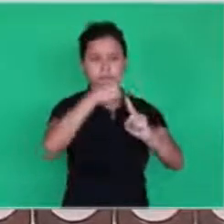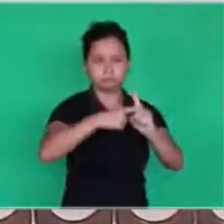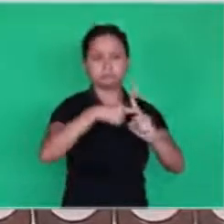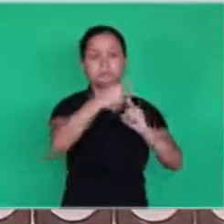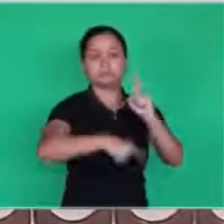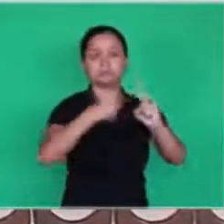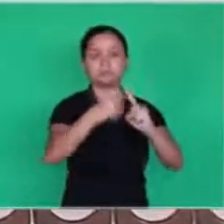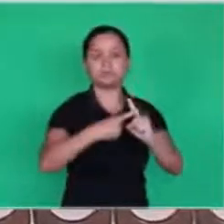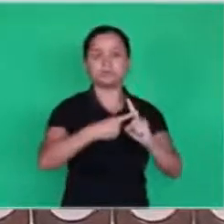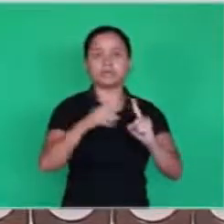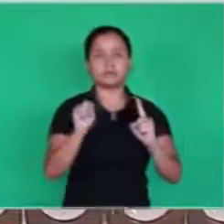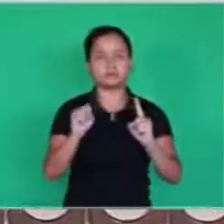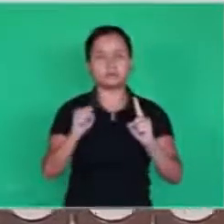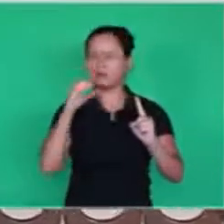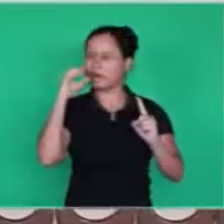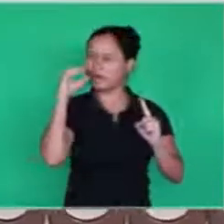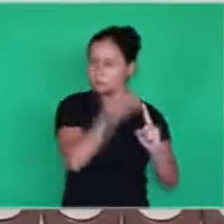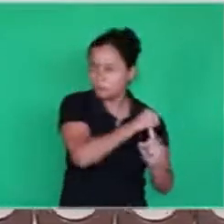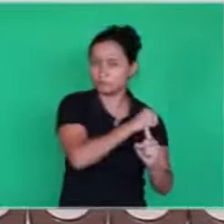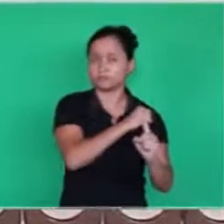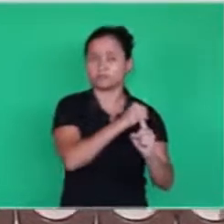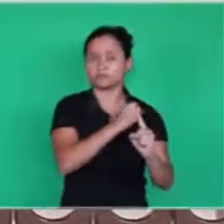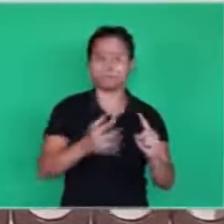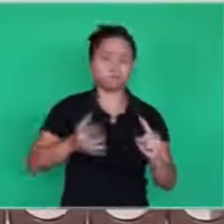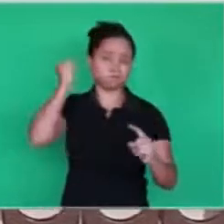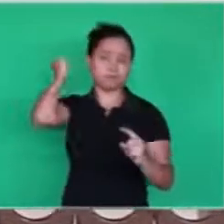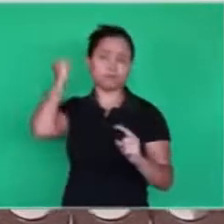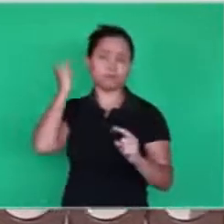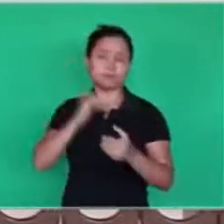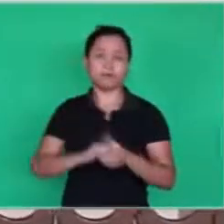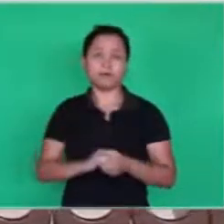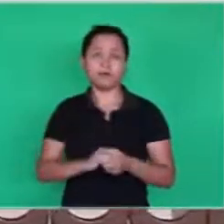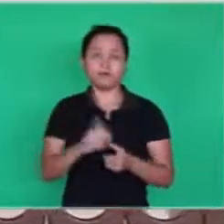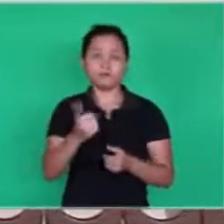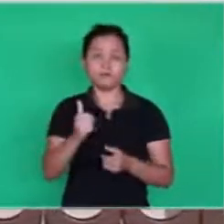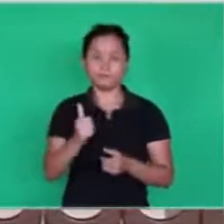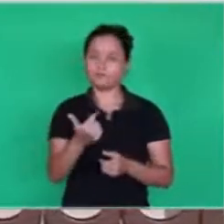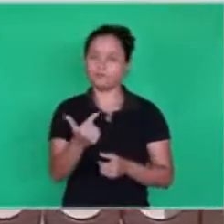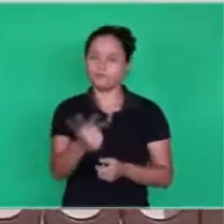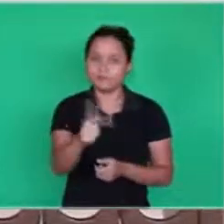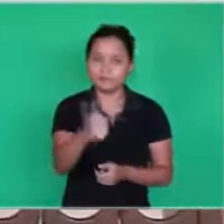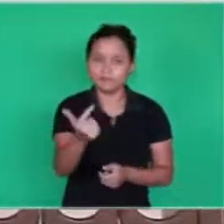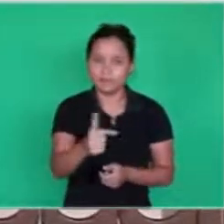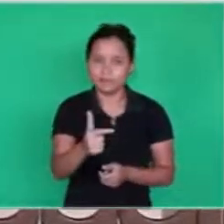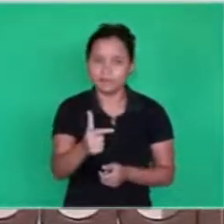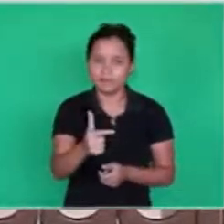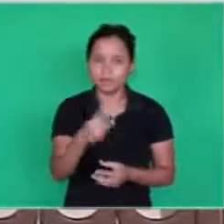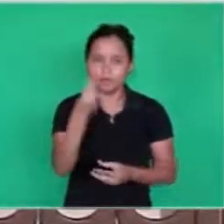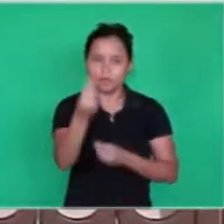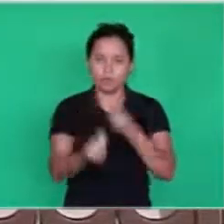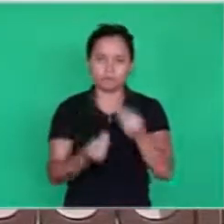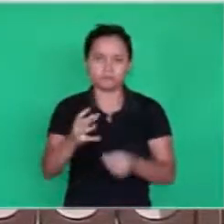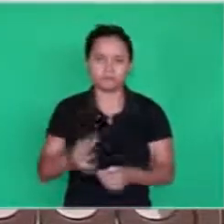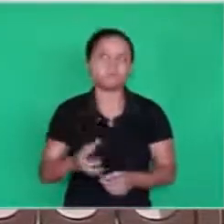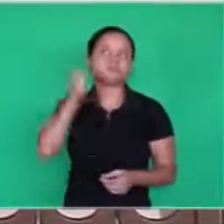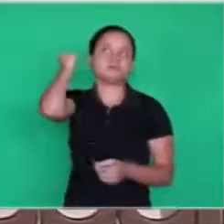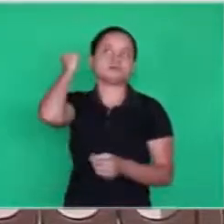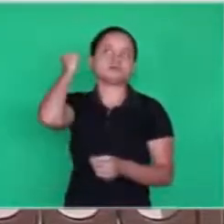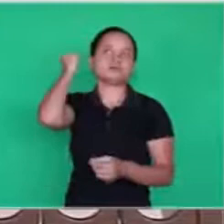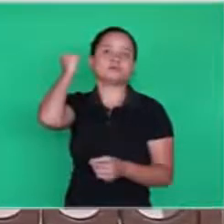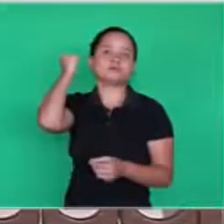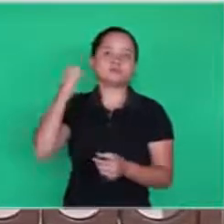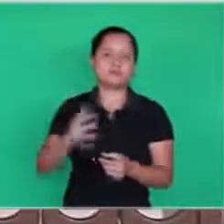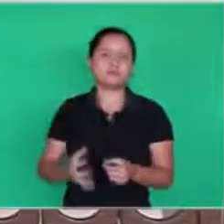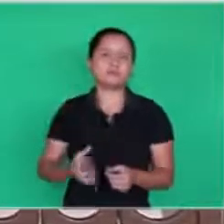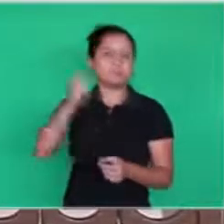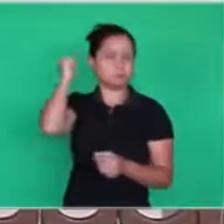segundos. Não existe velocidade igual a essa. Não existe. Quando você diz a velocidade da luz, que velocidade